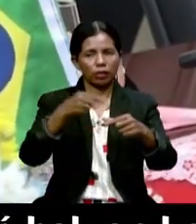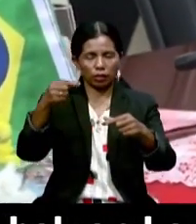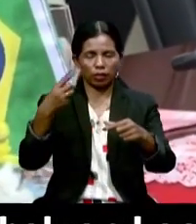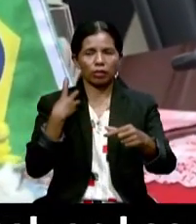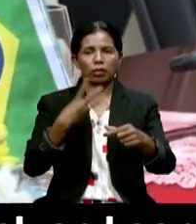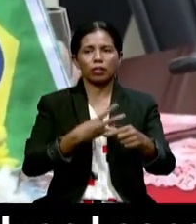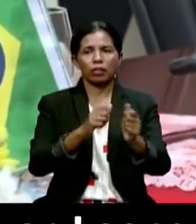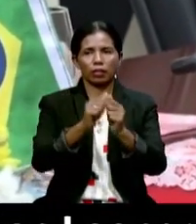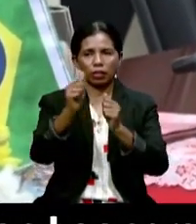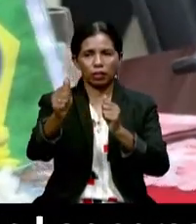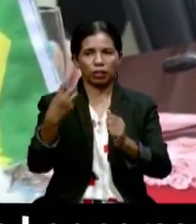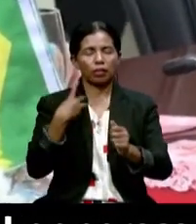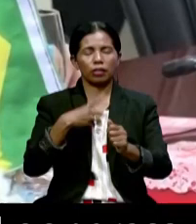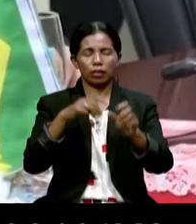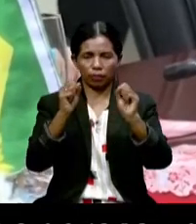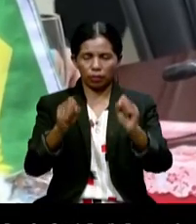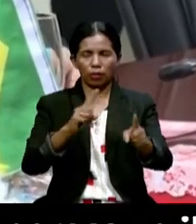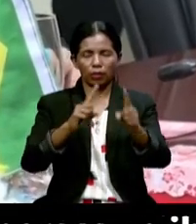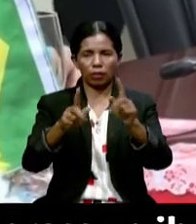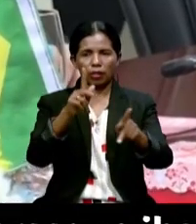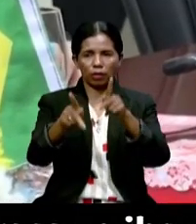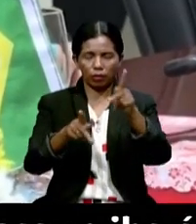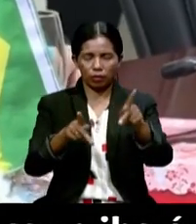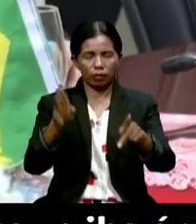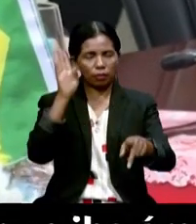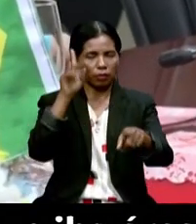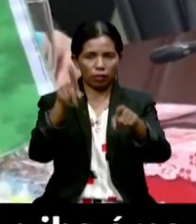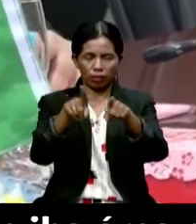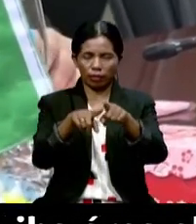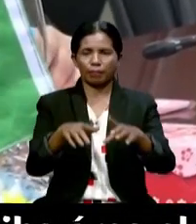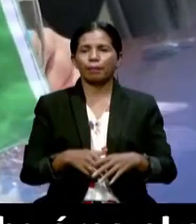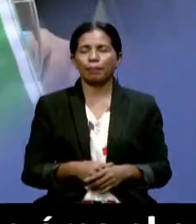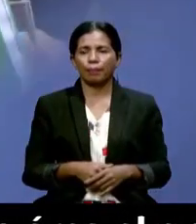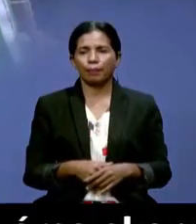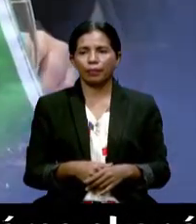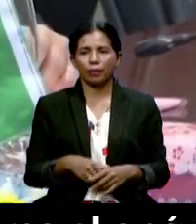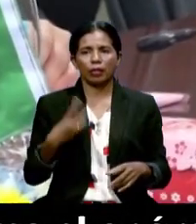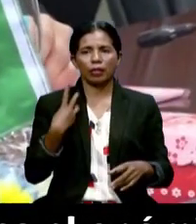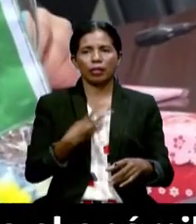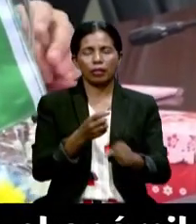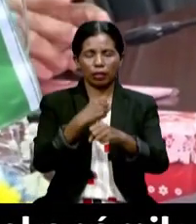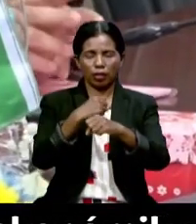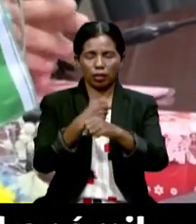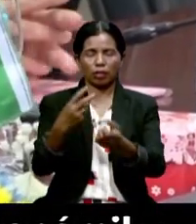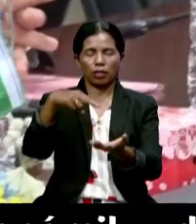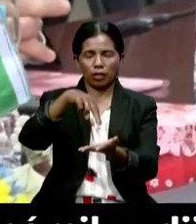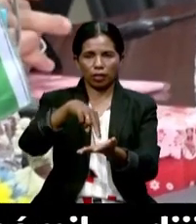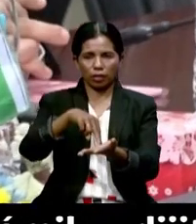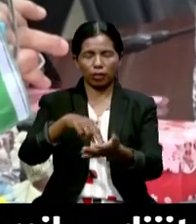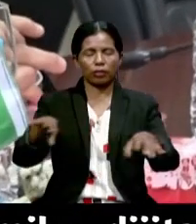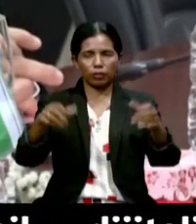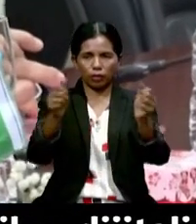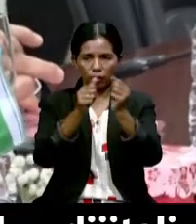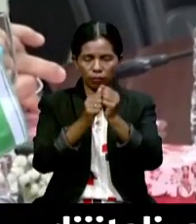distantes, transformando nossos povos em povos irmãos. Temos construído uma rica trajetória de cooperação na